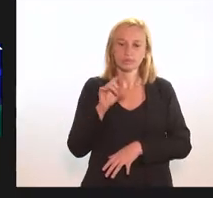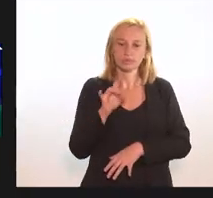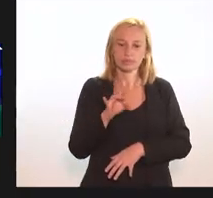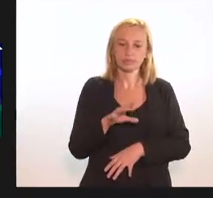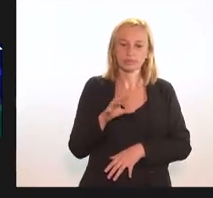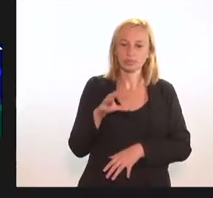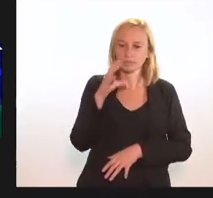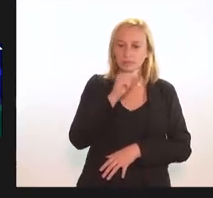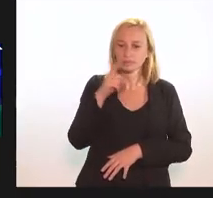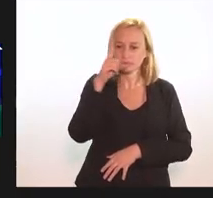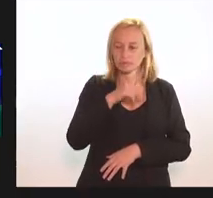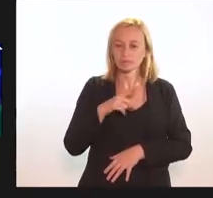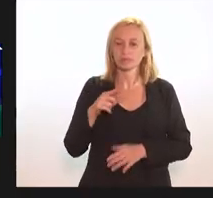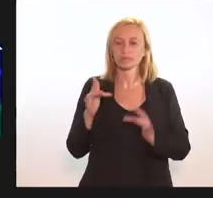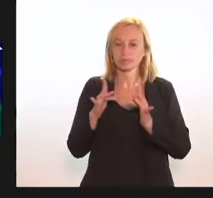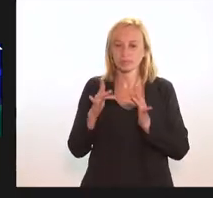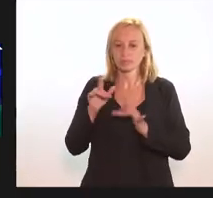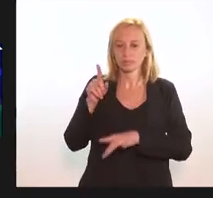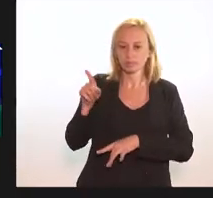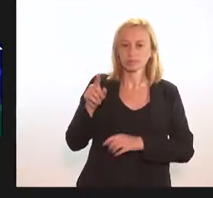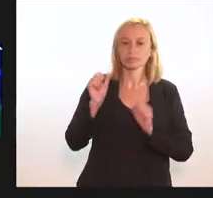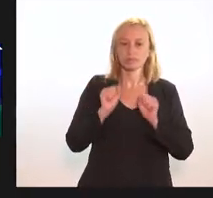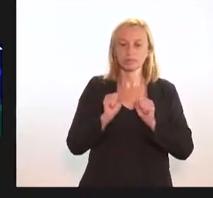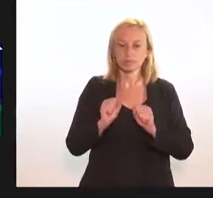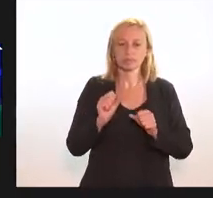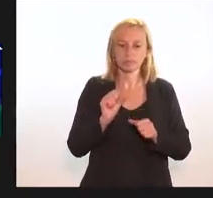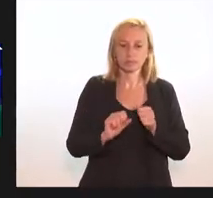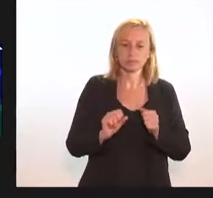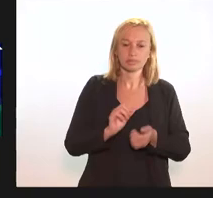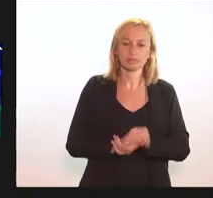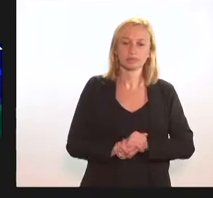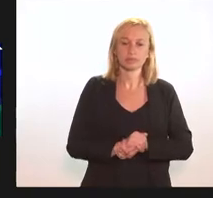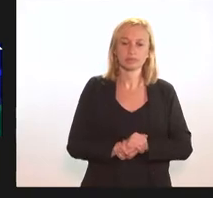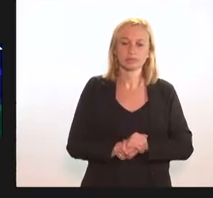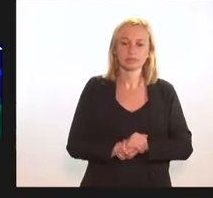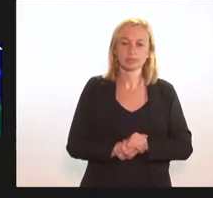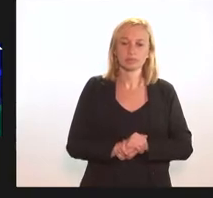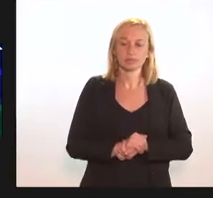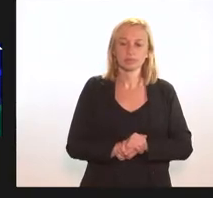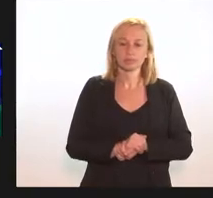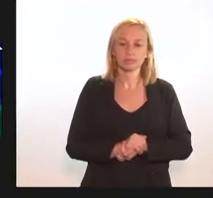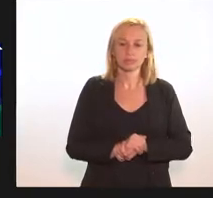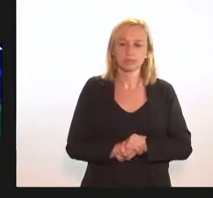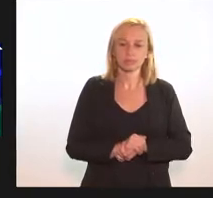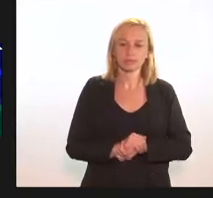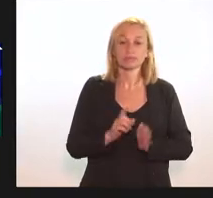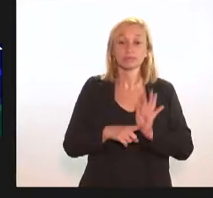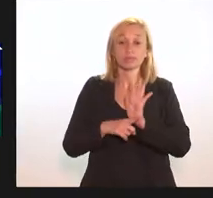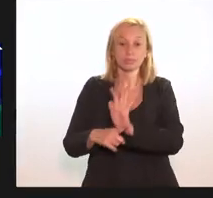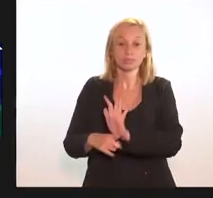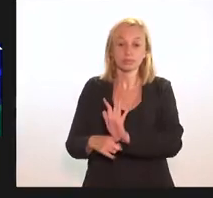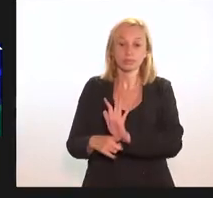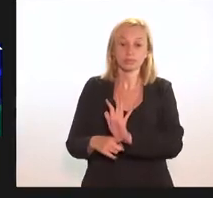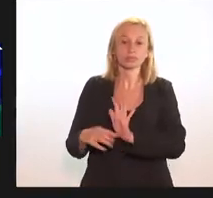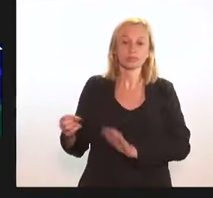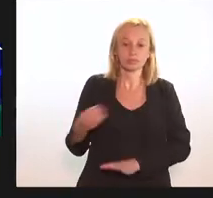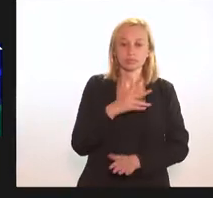entrar em contato com eles para que eles possam fazer esse link junto à doutora Ellen para ajudar a elaborar um